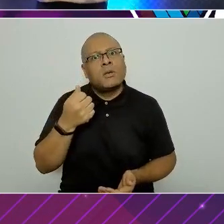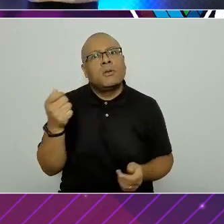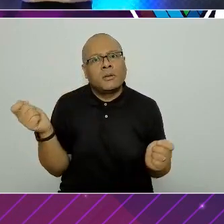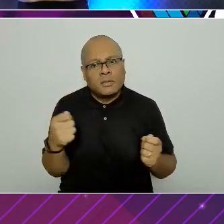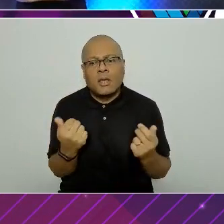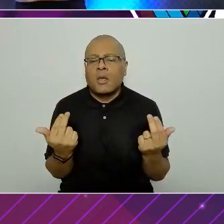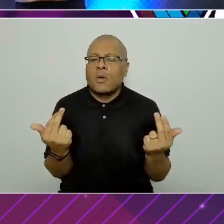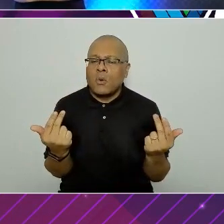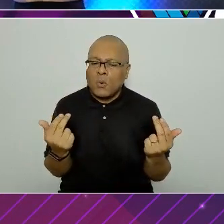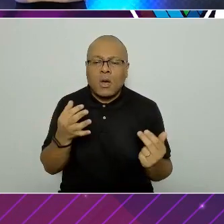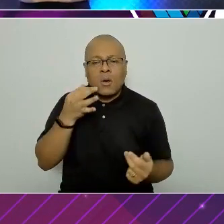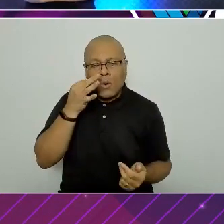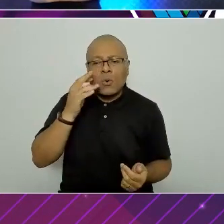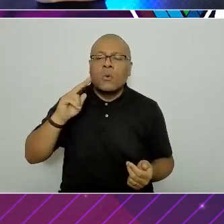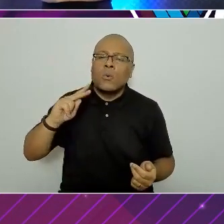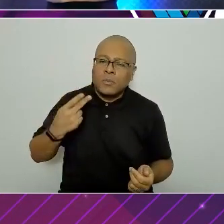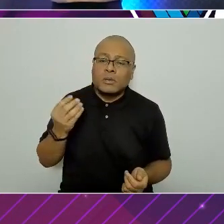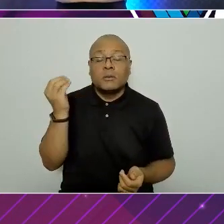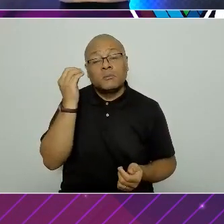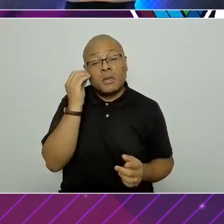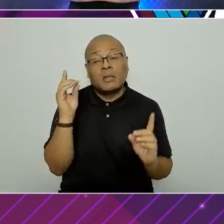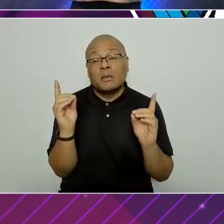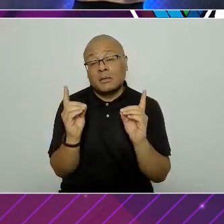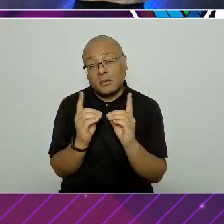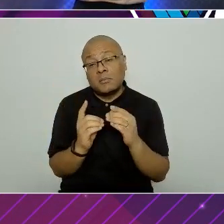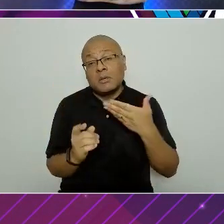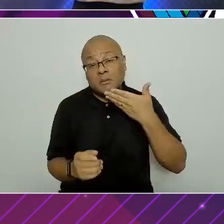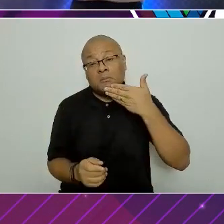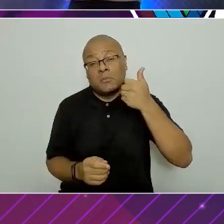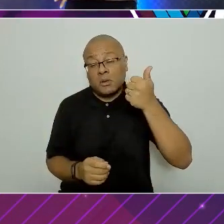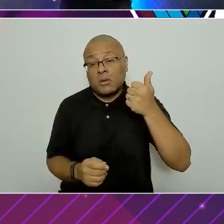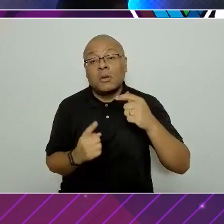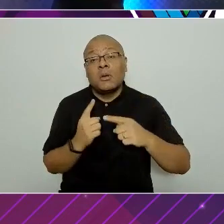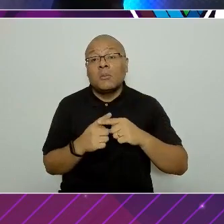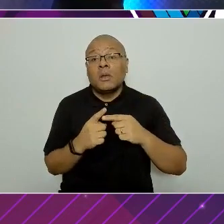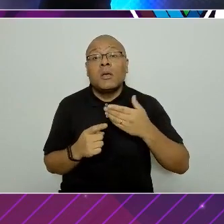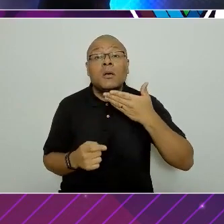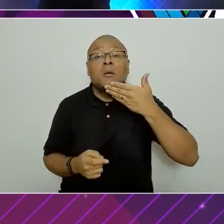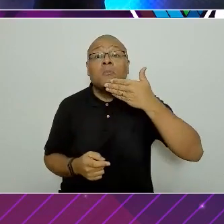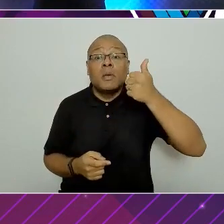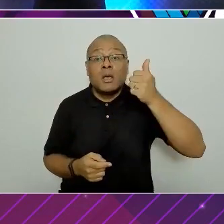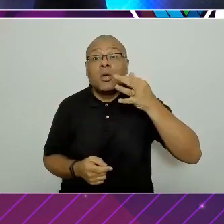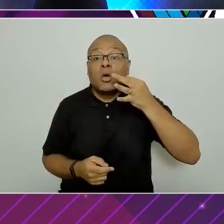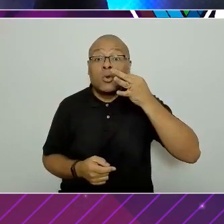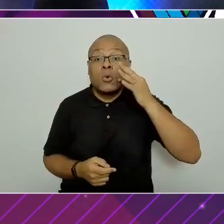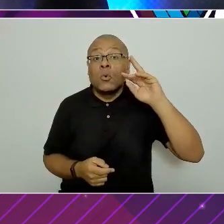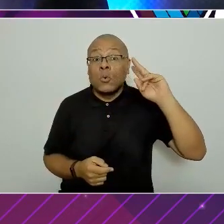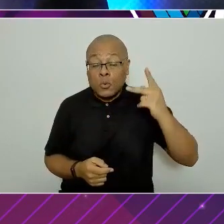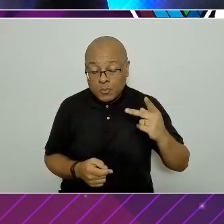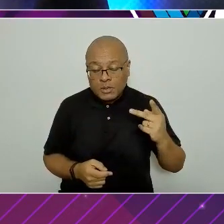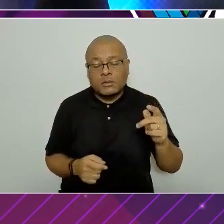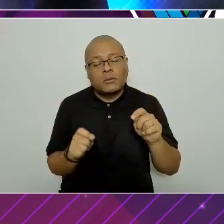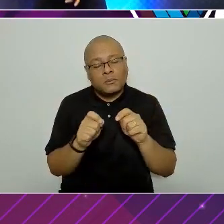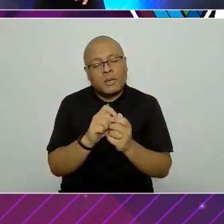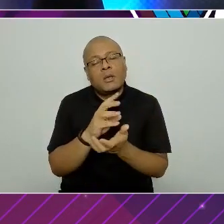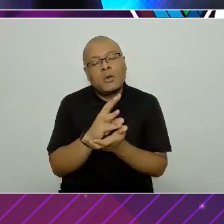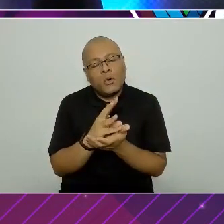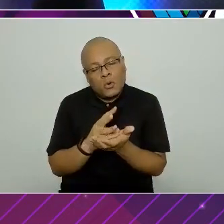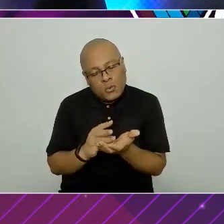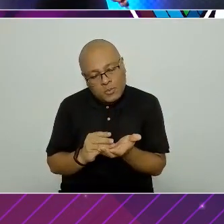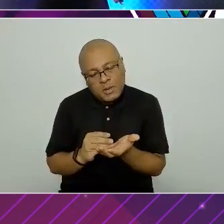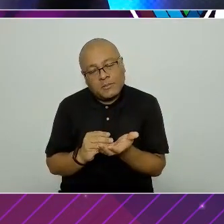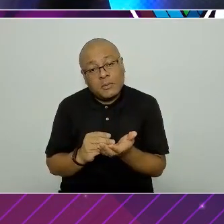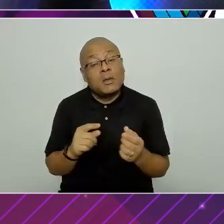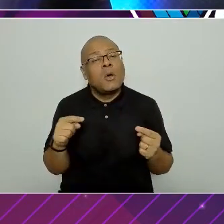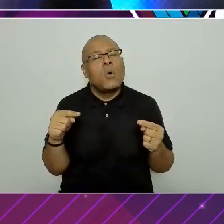ao ser humano para atender o ser humano melhor, porque ninguém melhor do que o próprio ser humano para fazer o que a gente quer, né? Então, fez muito